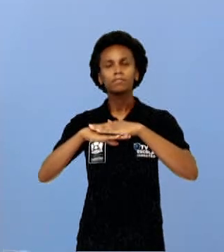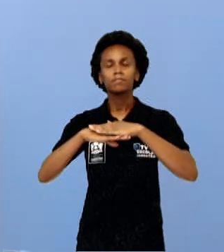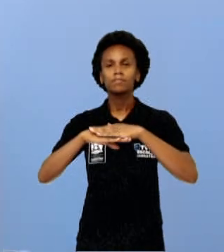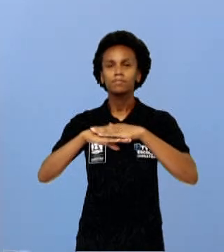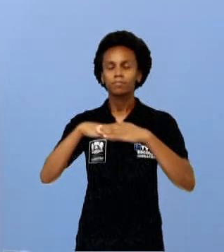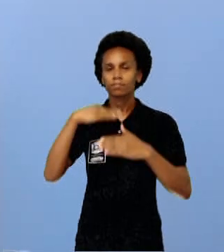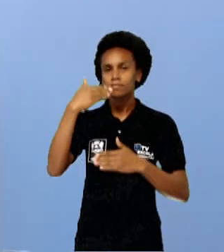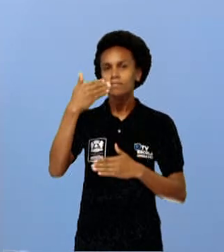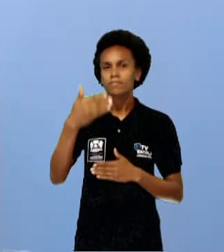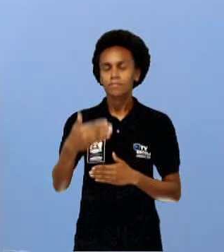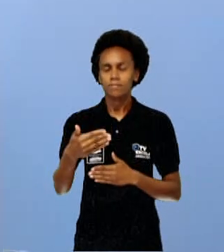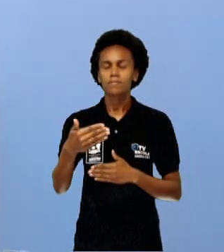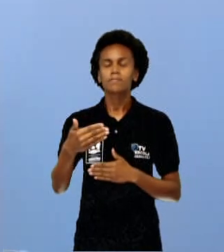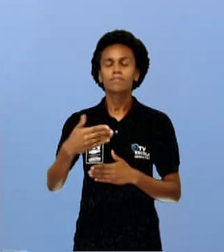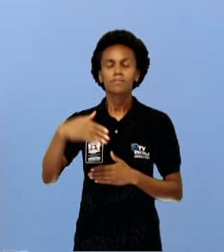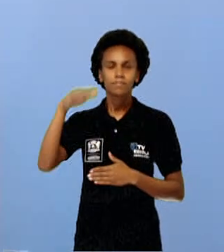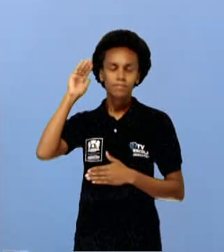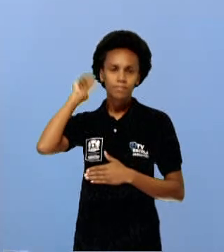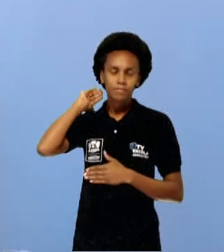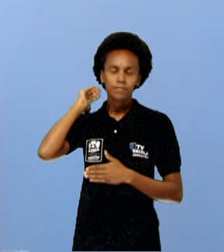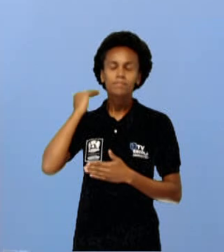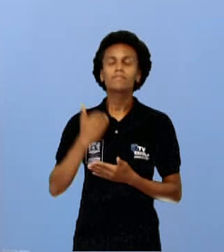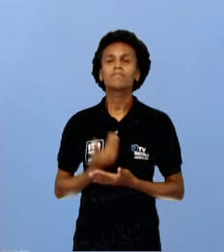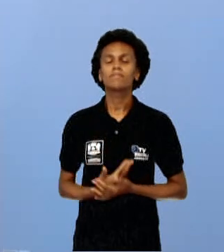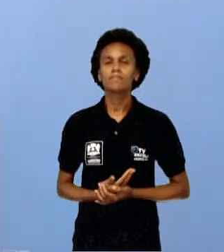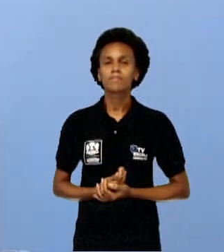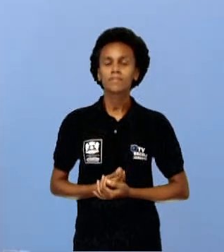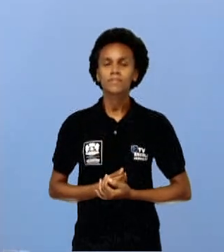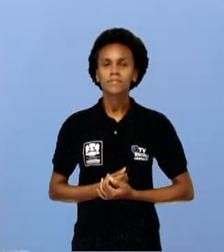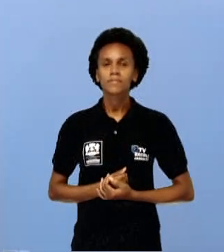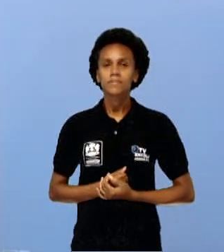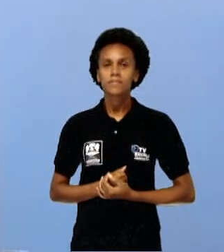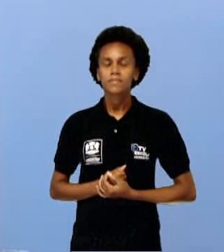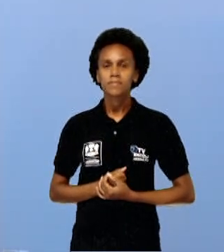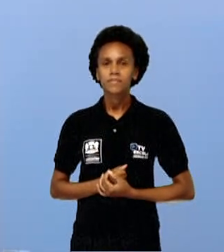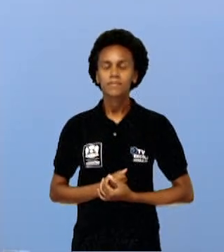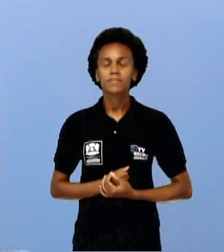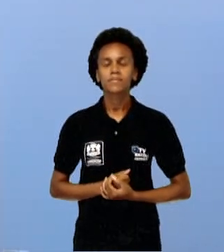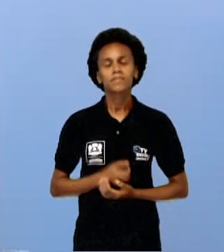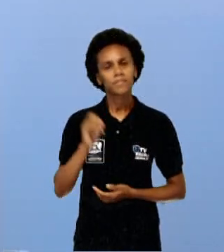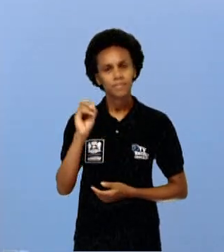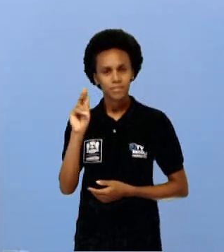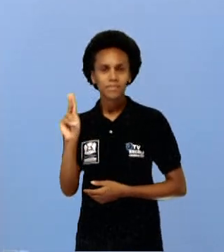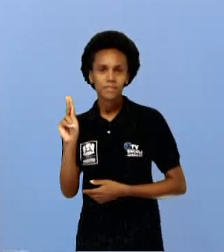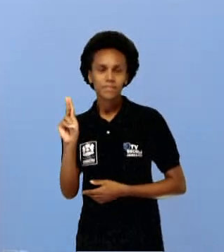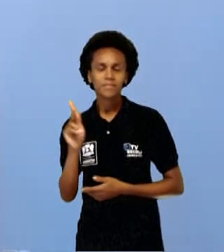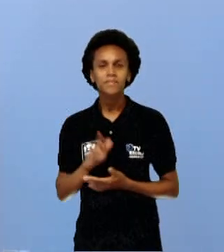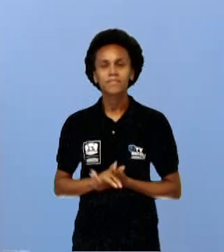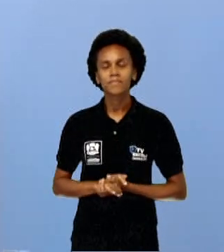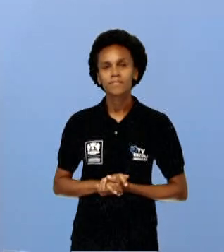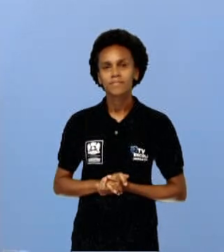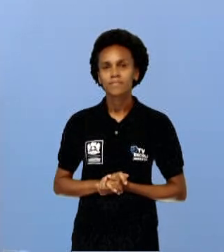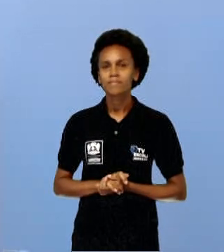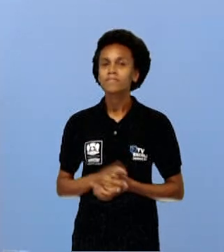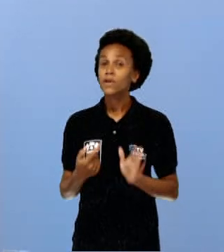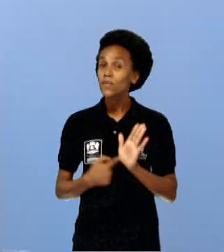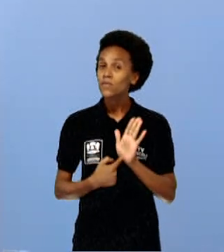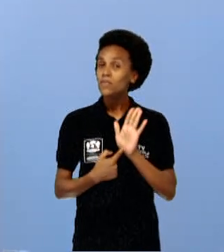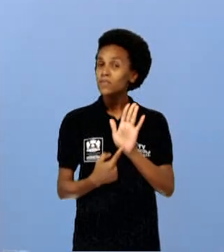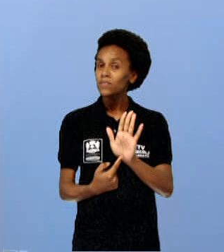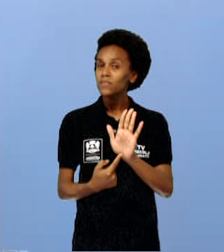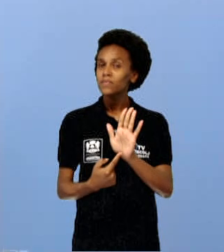o que está à direita o que está esquerda tá joia Bora lá trouxe aqui várias imagens